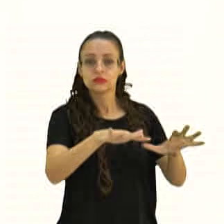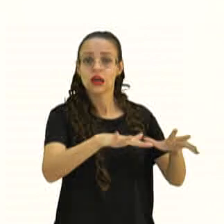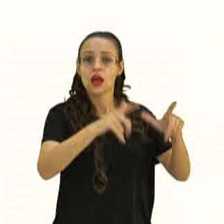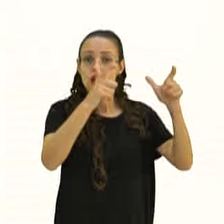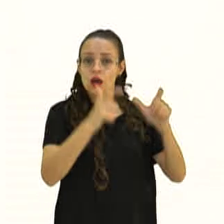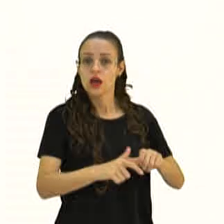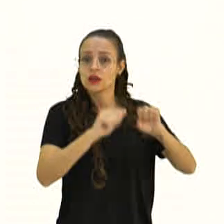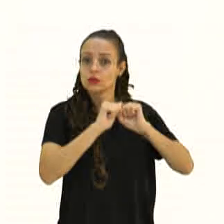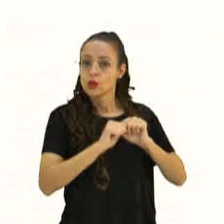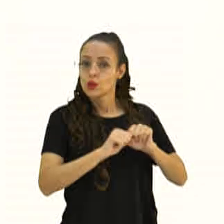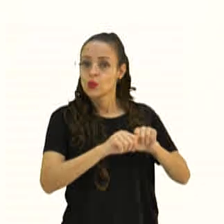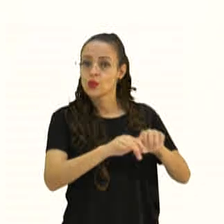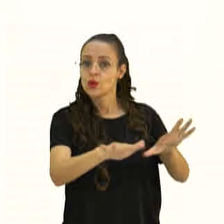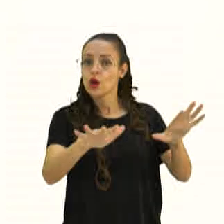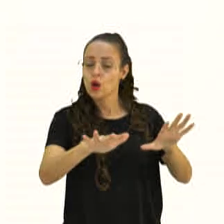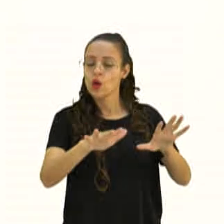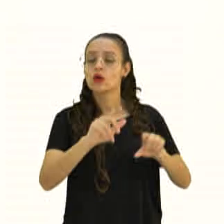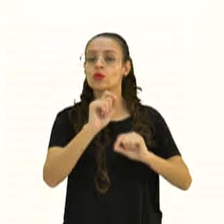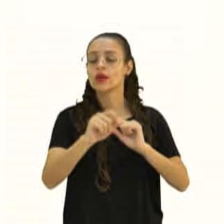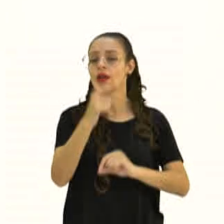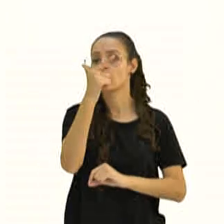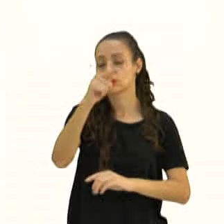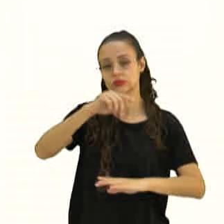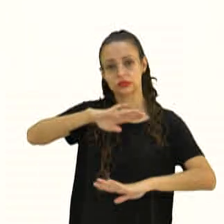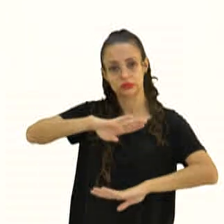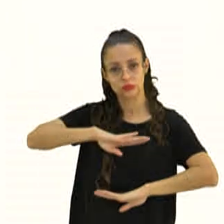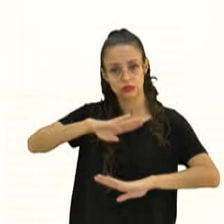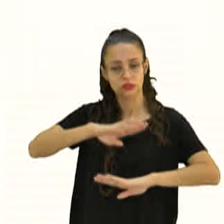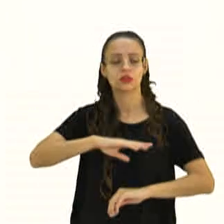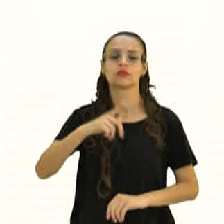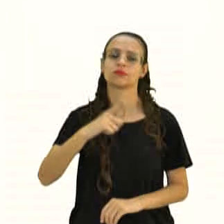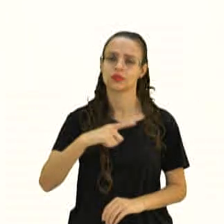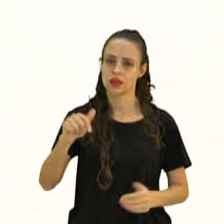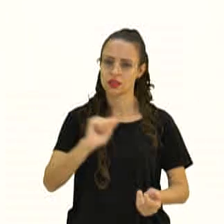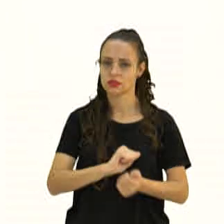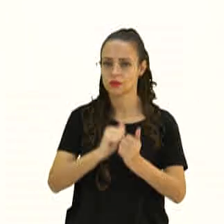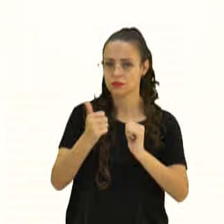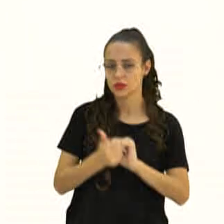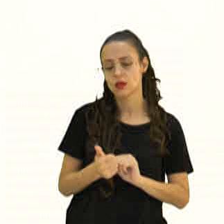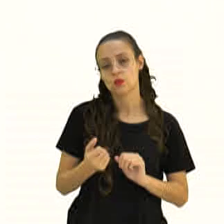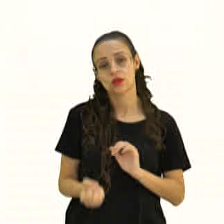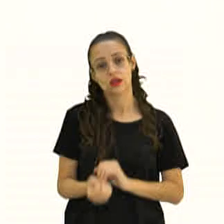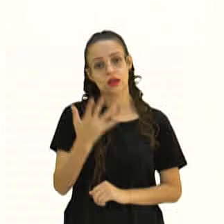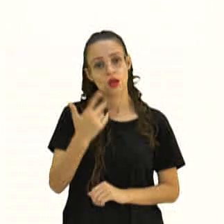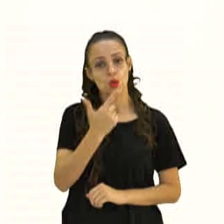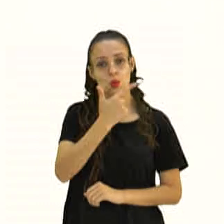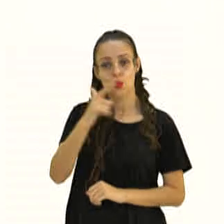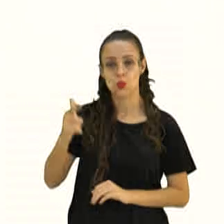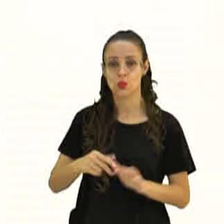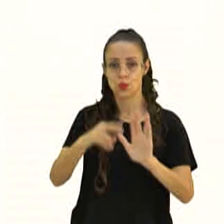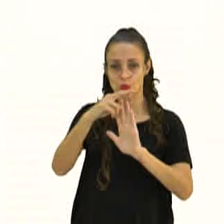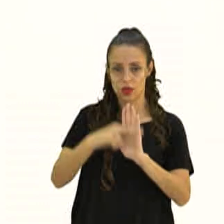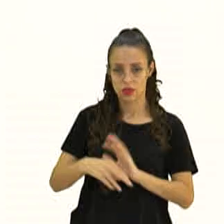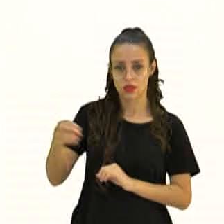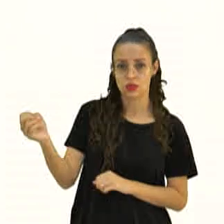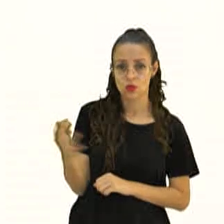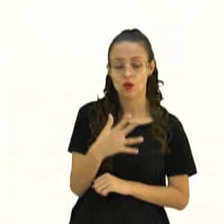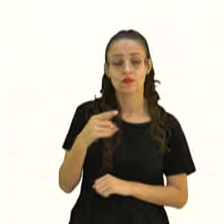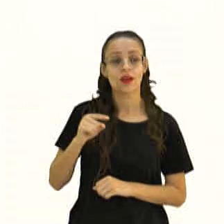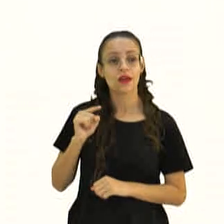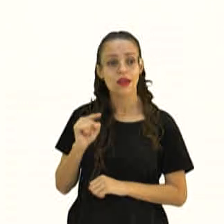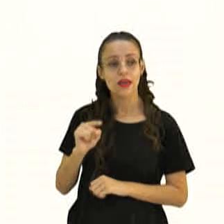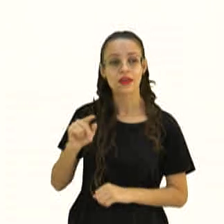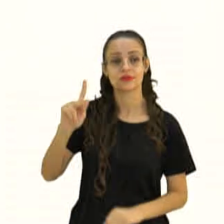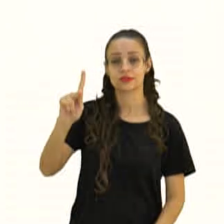ela é difundida, quando ela é levada para outras situações, eles acabam adaptando, criando outros estilos, criando novas regras, né? E o Kenpo é